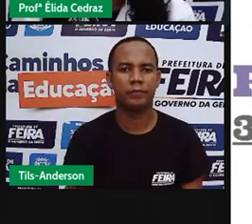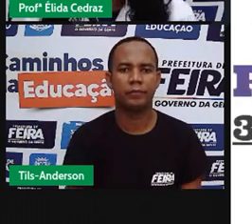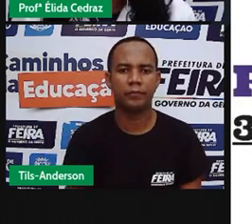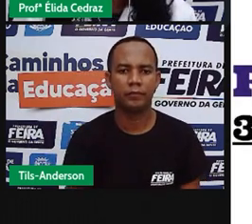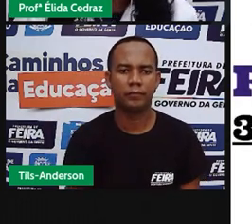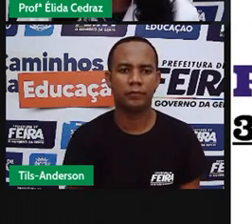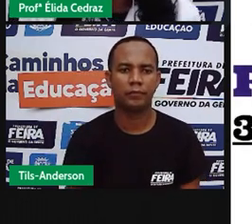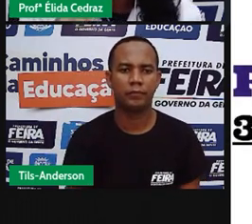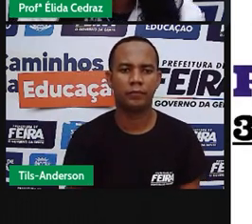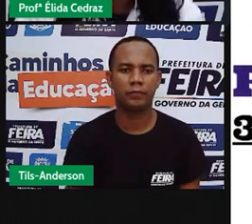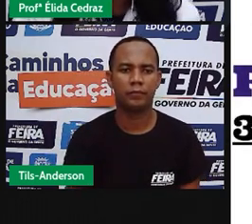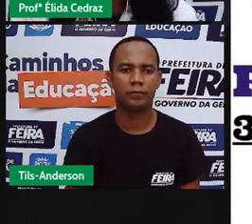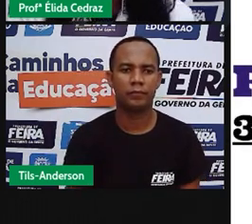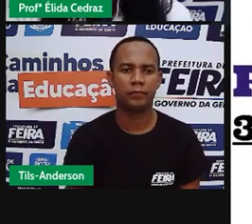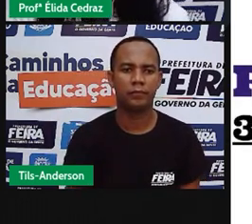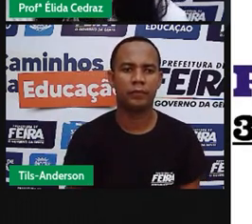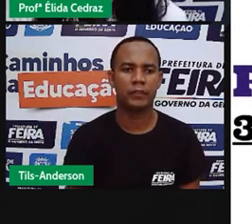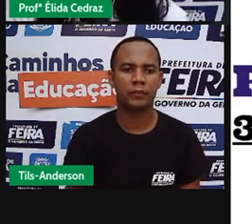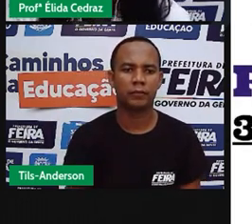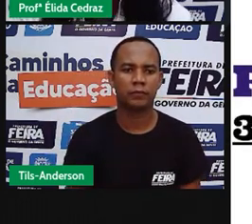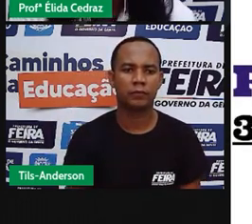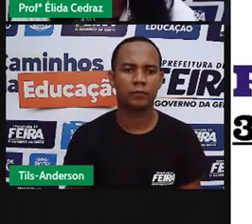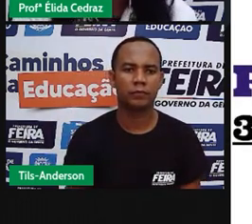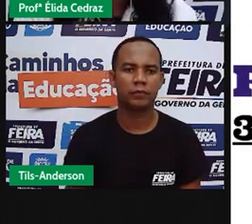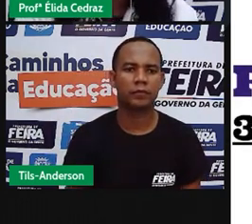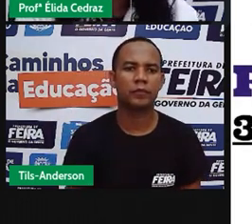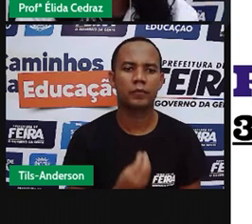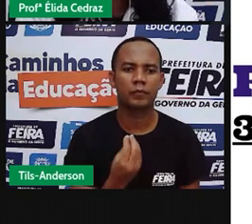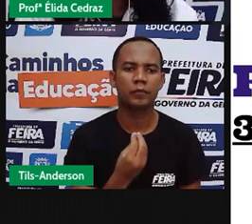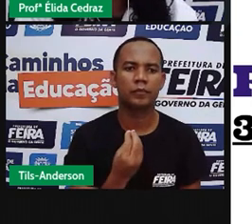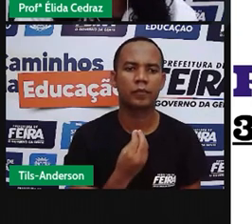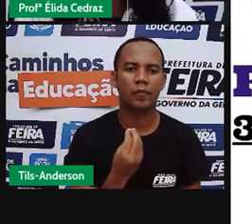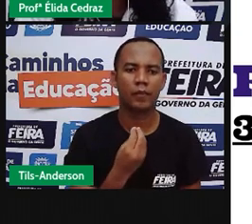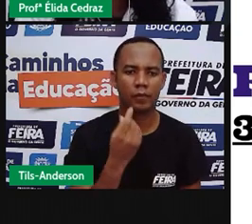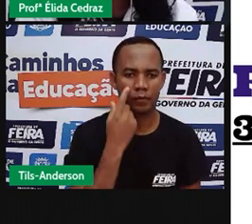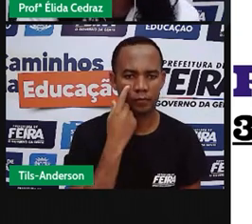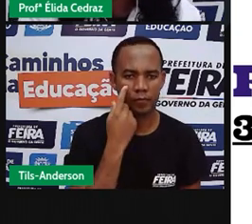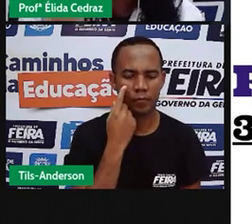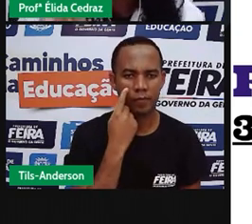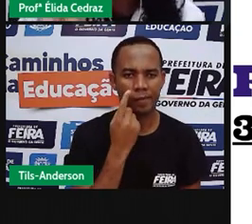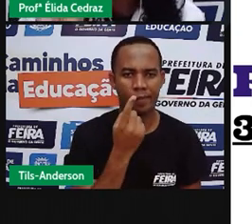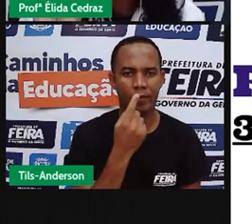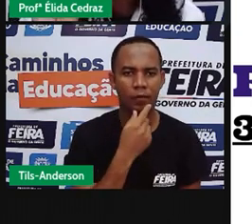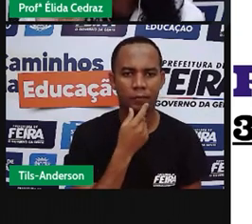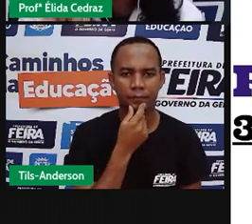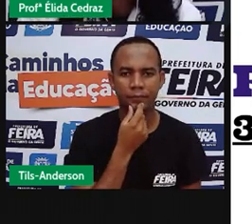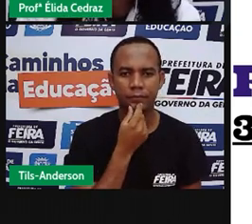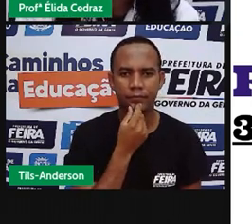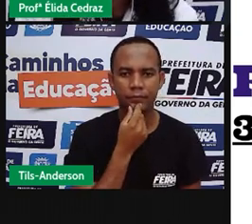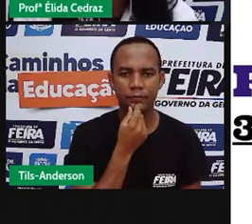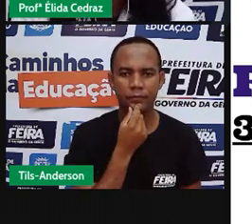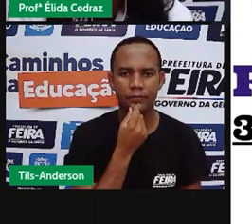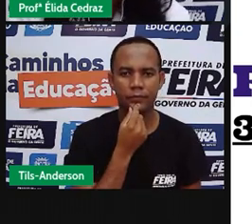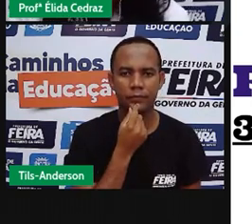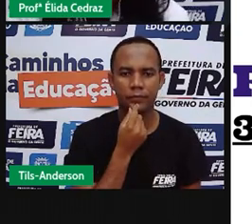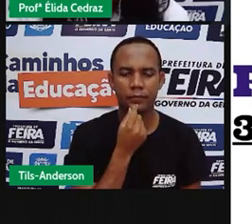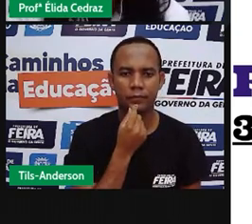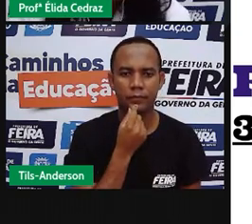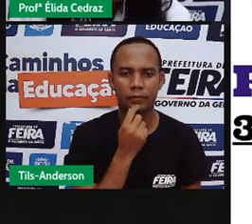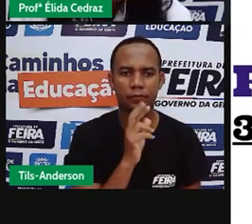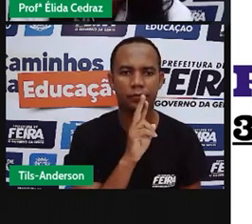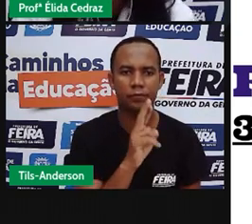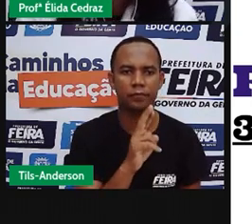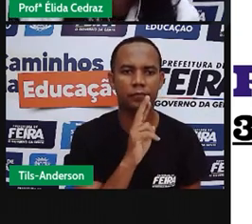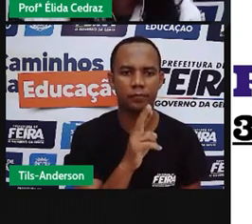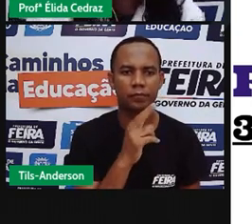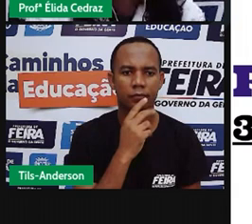próximo desafio era responder de acordo com o que completamos. Como a Pró foi falando para vocês, a resposta